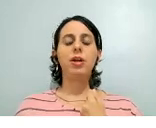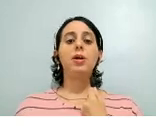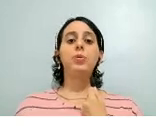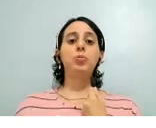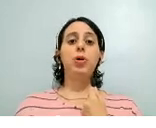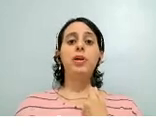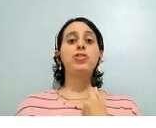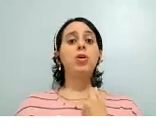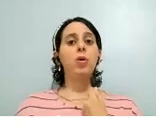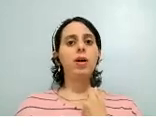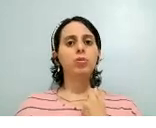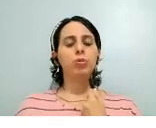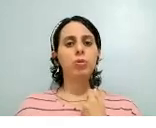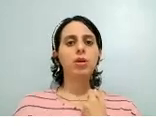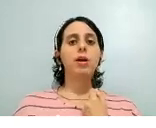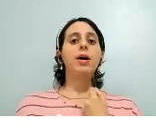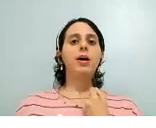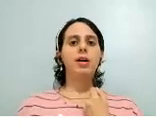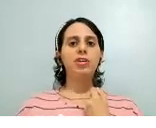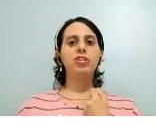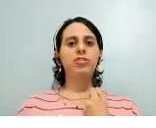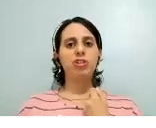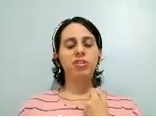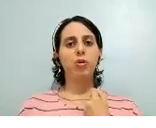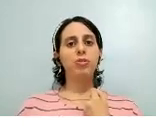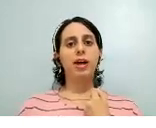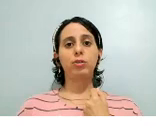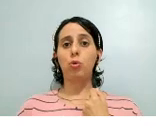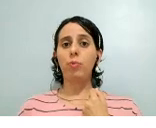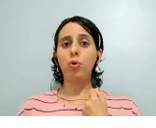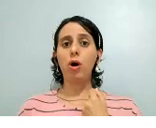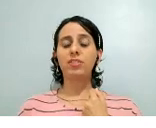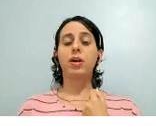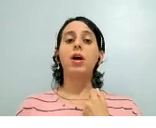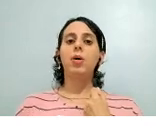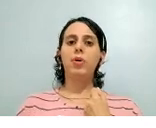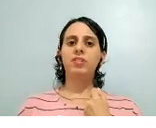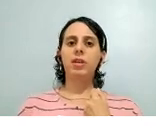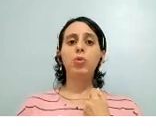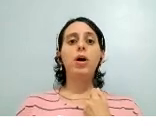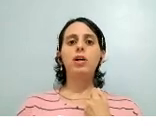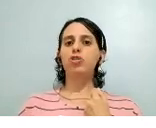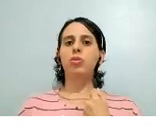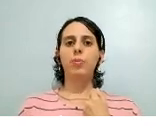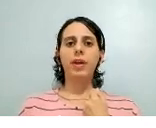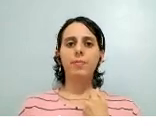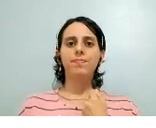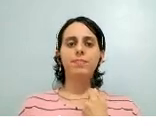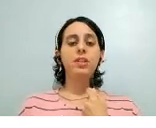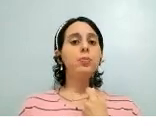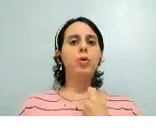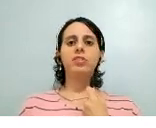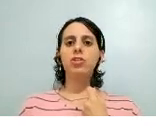principalmente. Principalmente quando? Antes de ter contato com a mucosa. Por exemplo, antes de